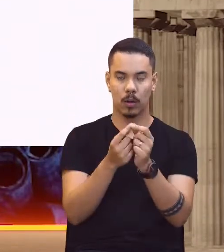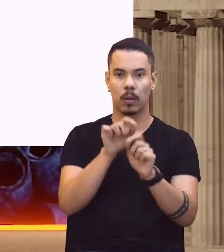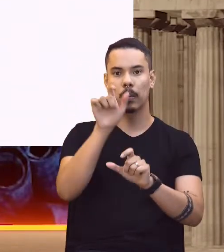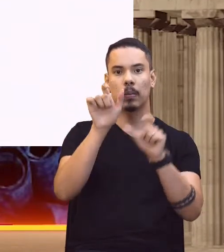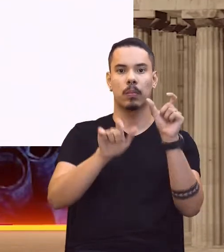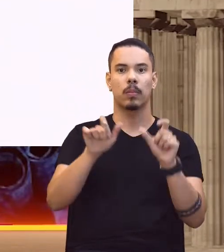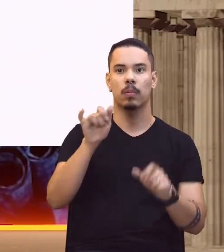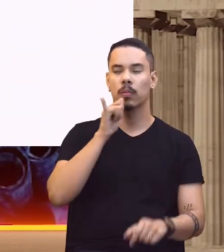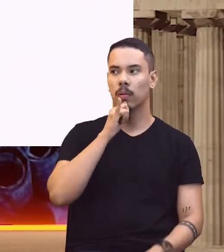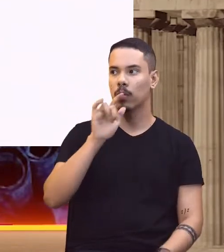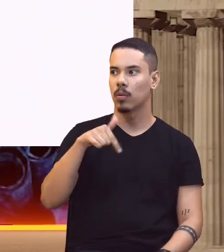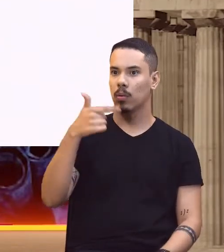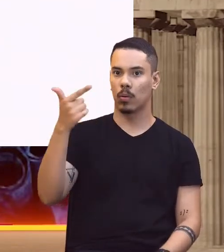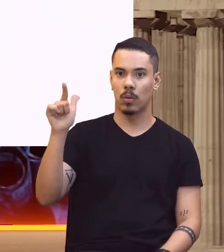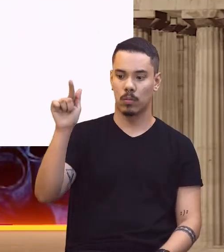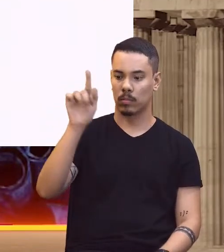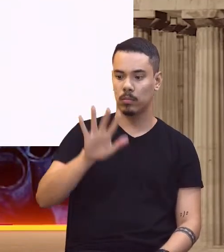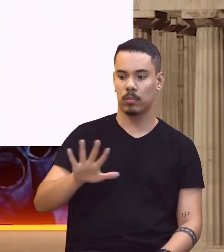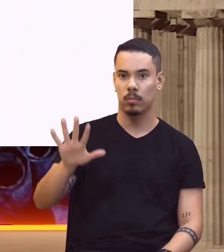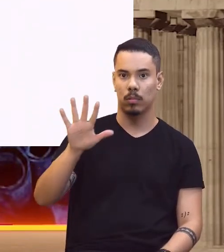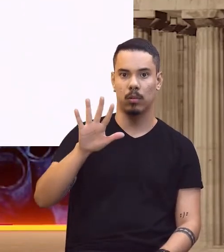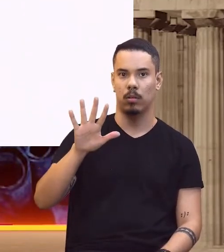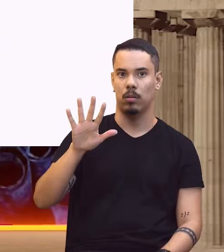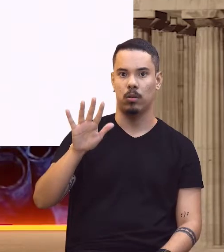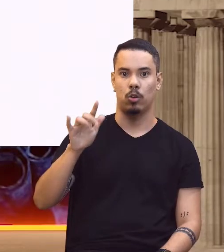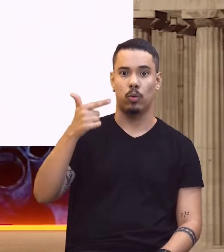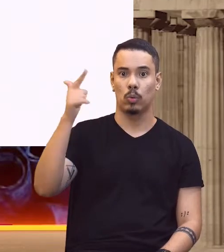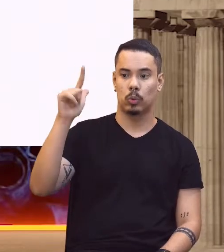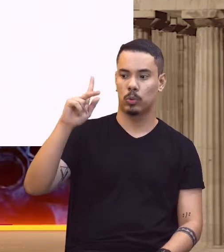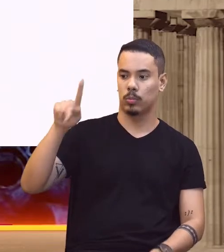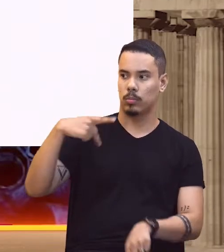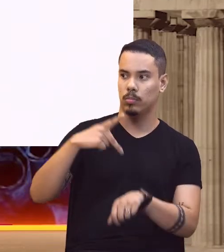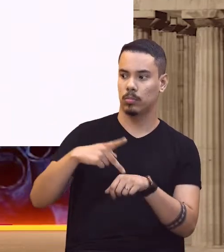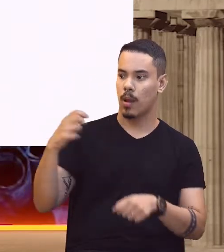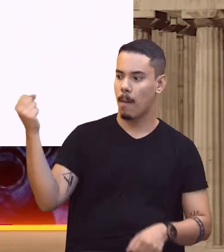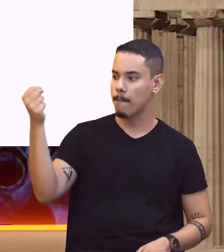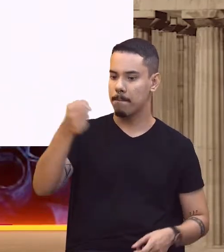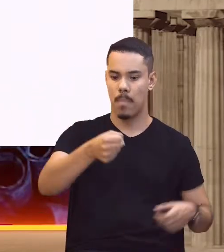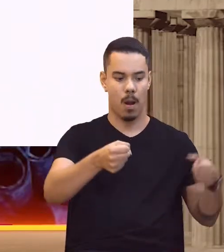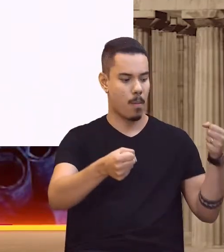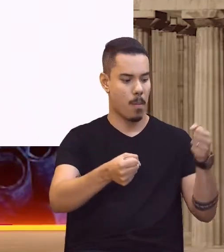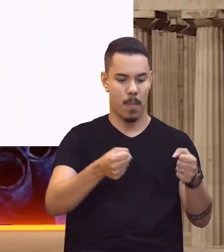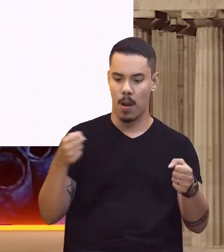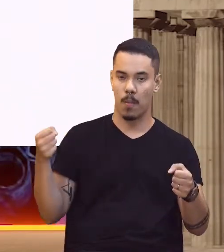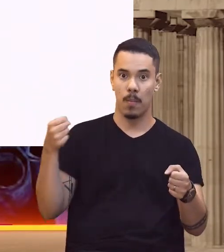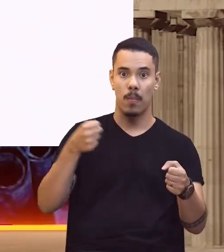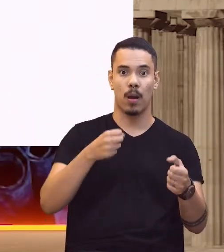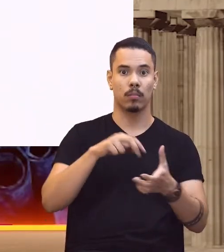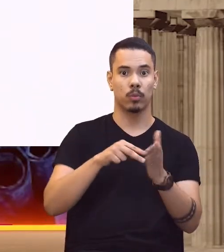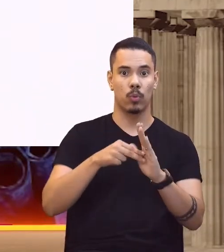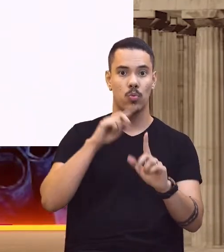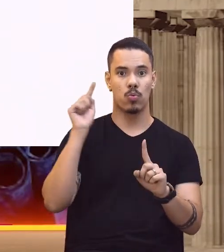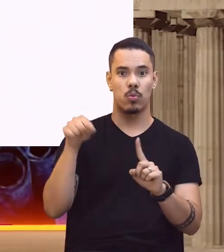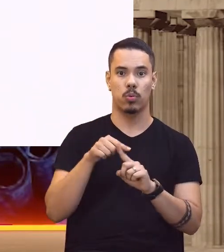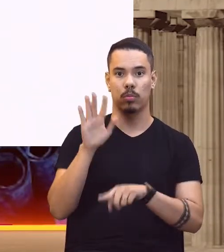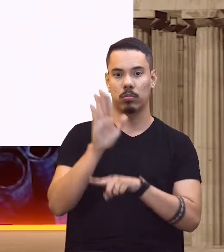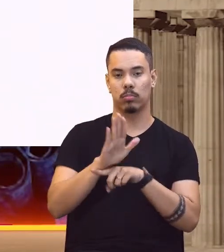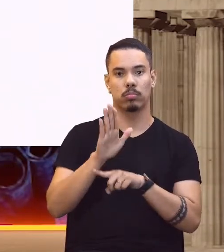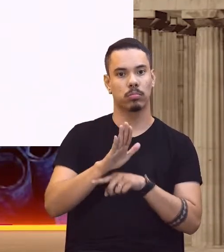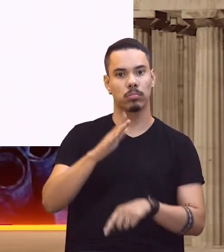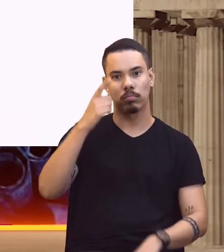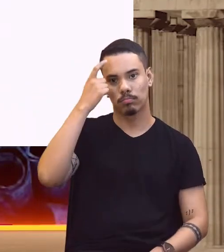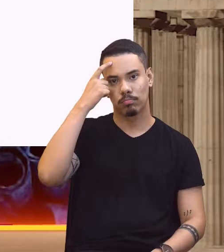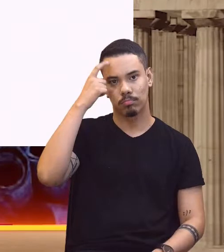outras nacionalidades, de outras localidades, para somar com o pensamento grego, com a